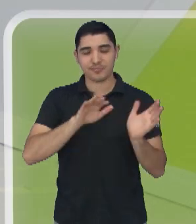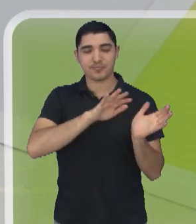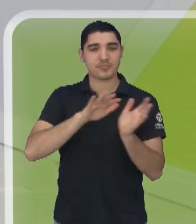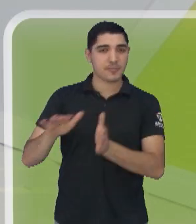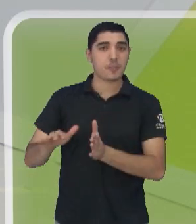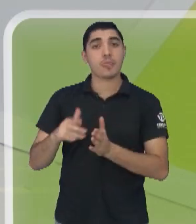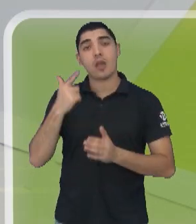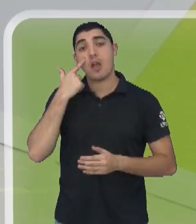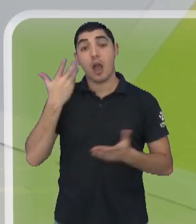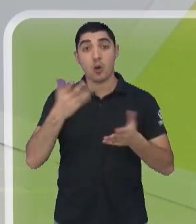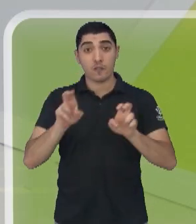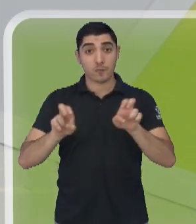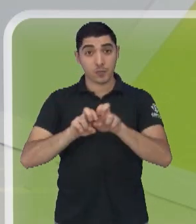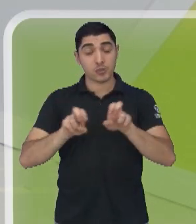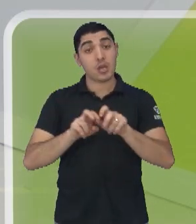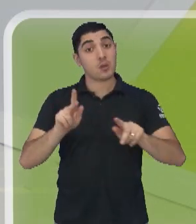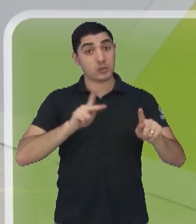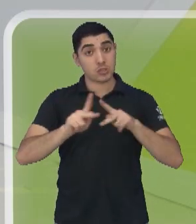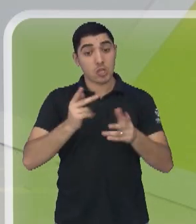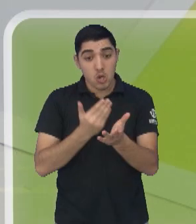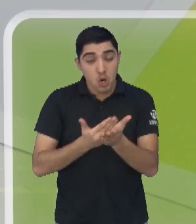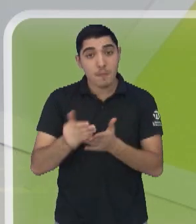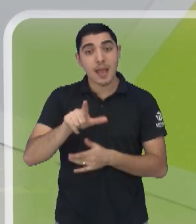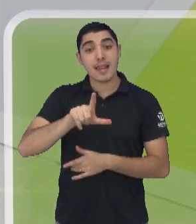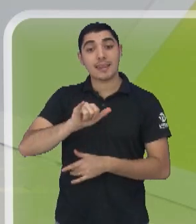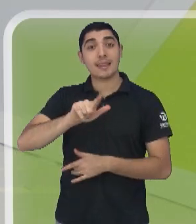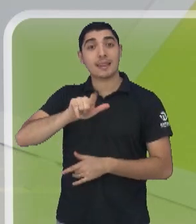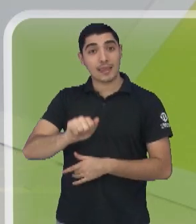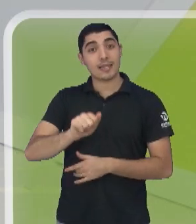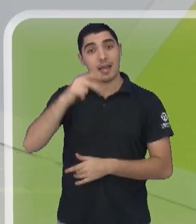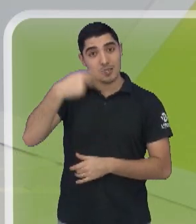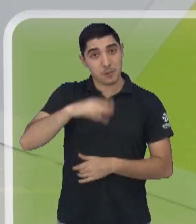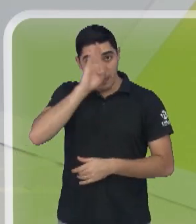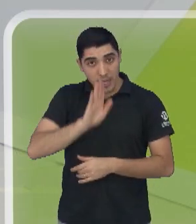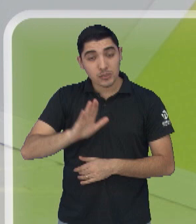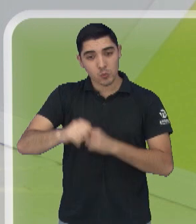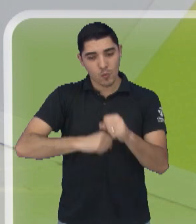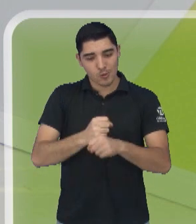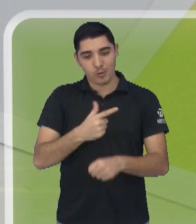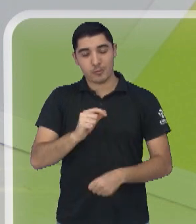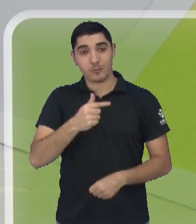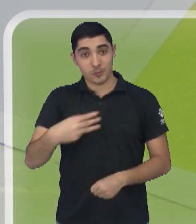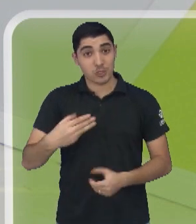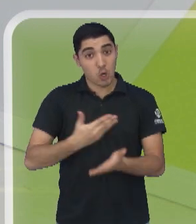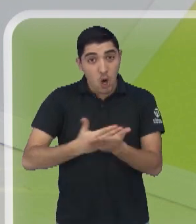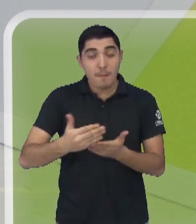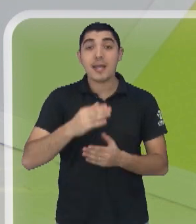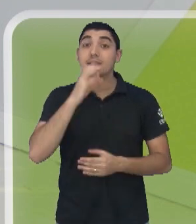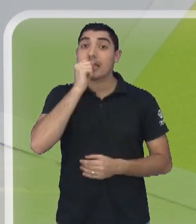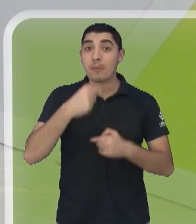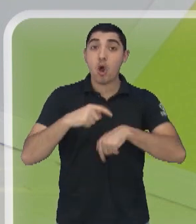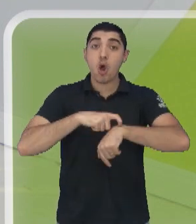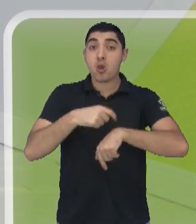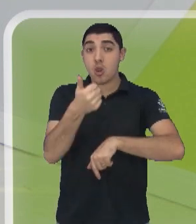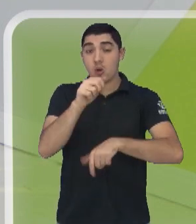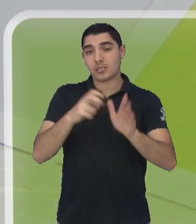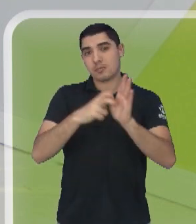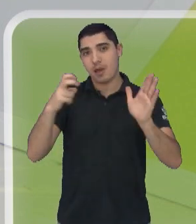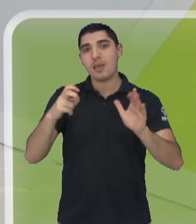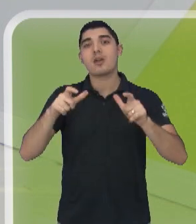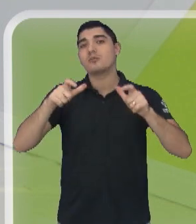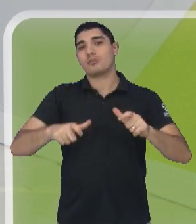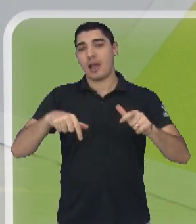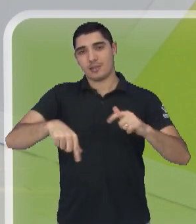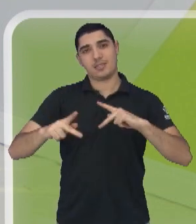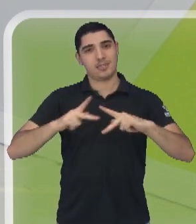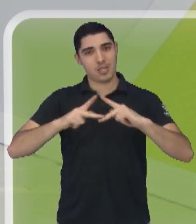Falando de futsal, São José estreia na Liga Nacional 2023 neste próximo sábado, 11 horas da manhã, no Ginásio Tênis Clube,